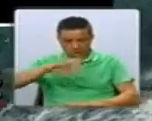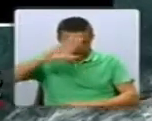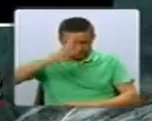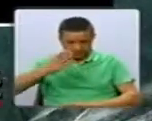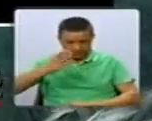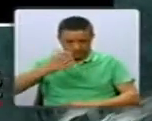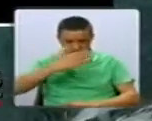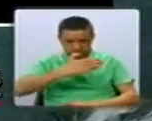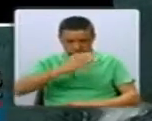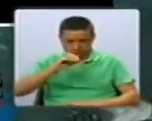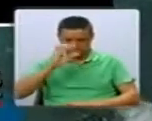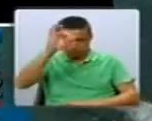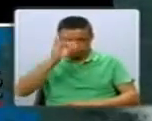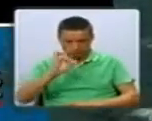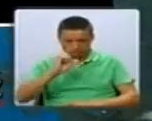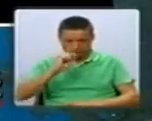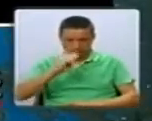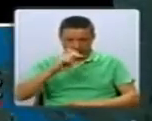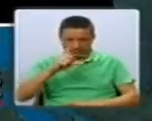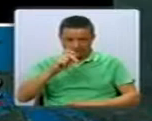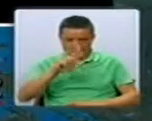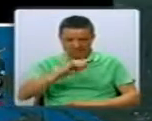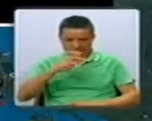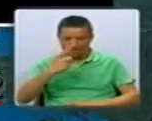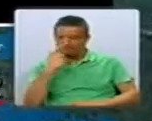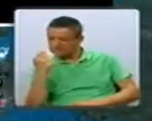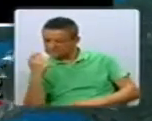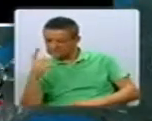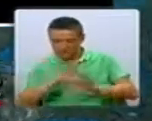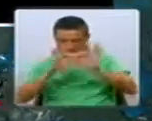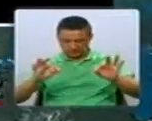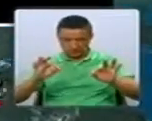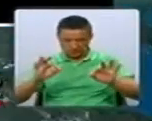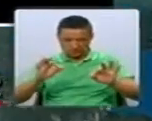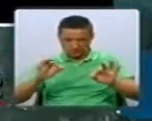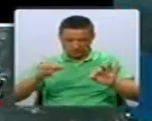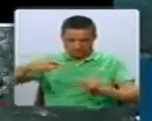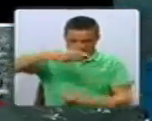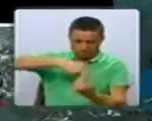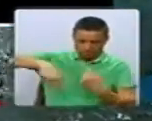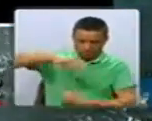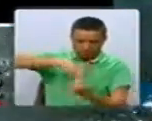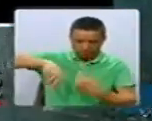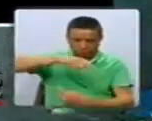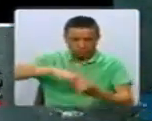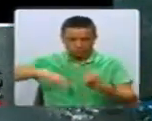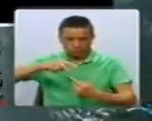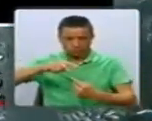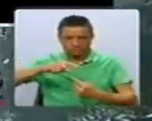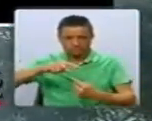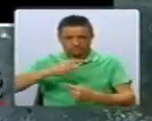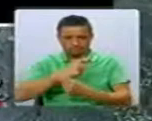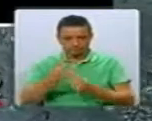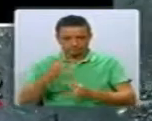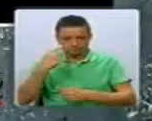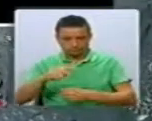mais de 70% das galáxias são mais ou menos parecidas com a nossa, são galáxias de disco, são galáxias espirais ou lenticulares,